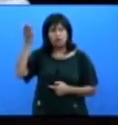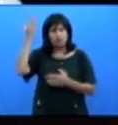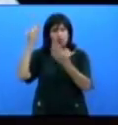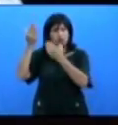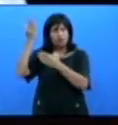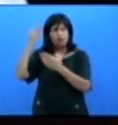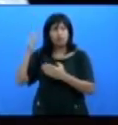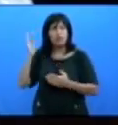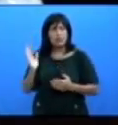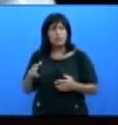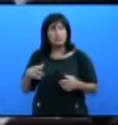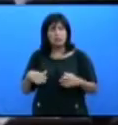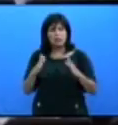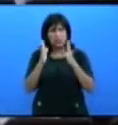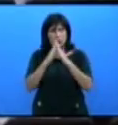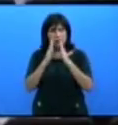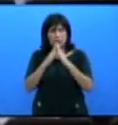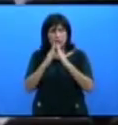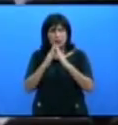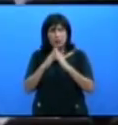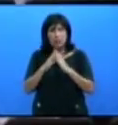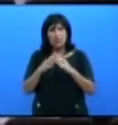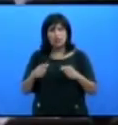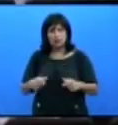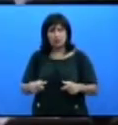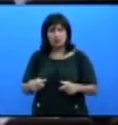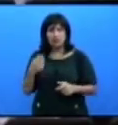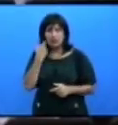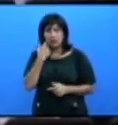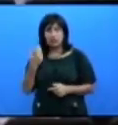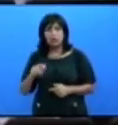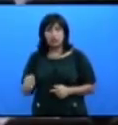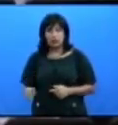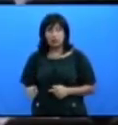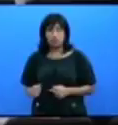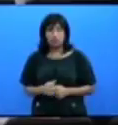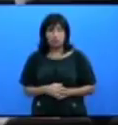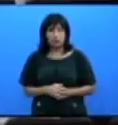bairro, uma pessoa batalhadora. A TV Câmara tem foto ou não?